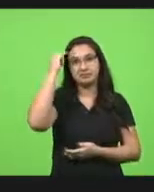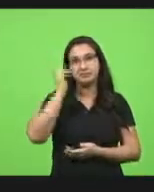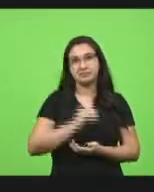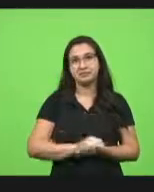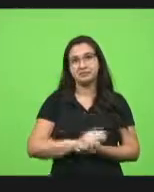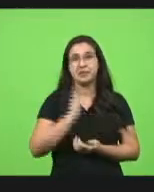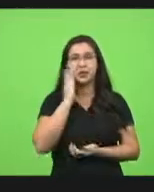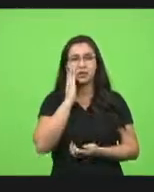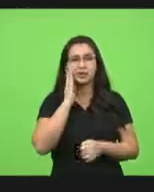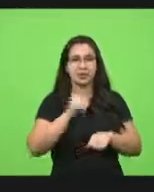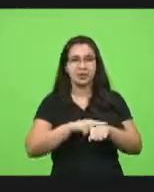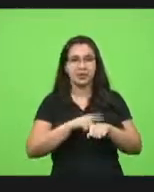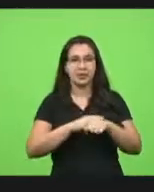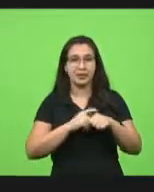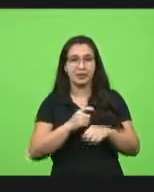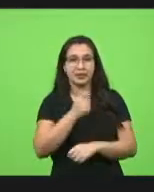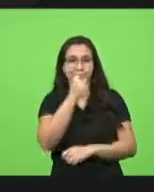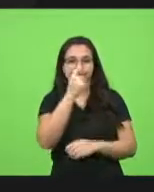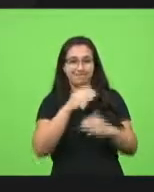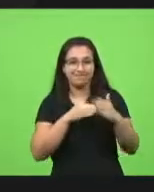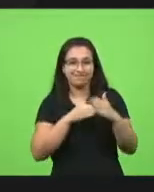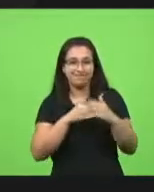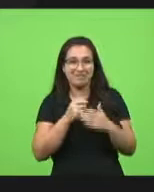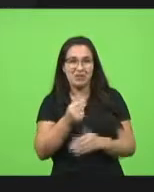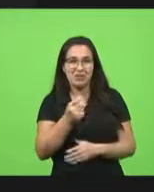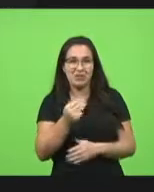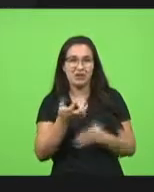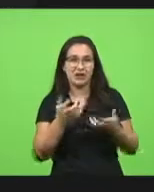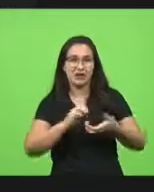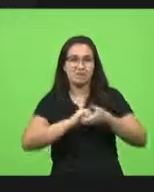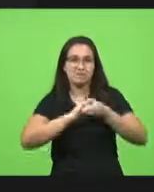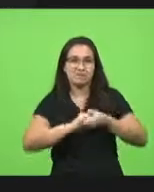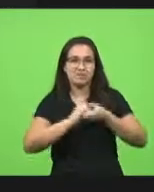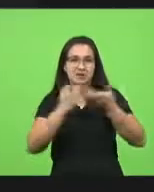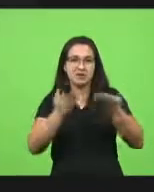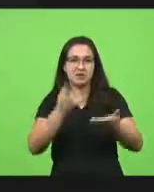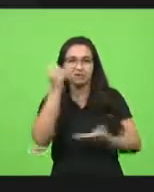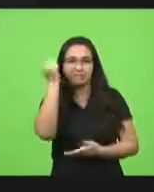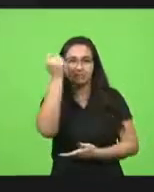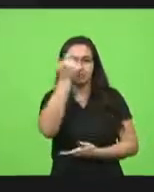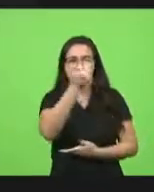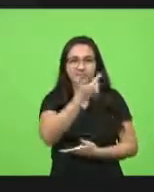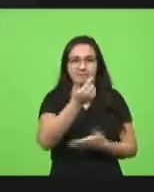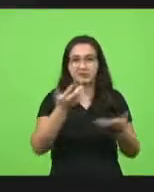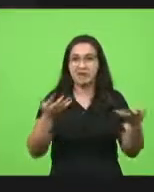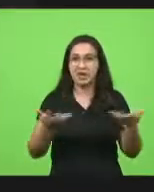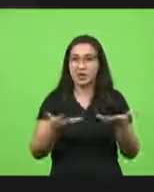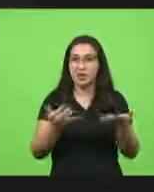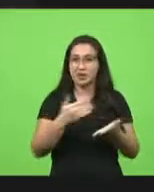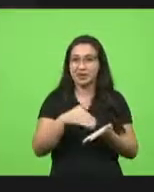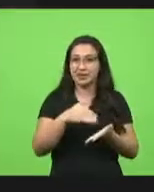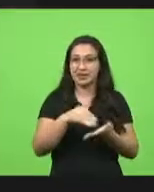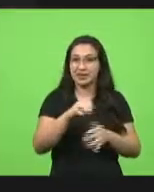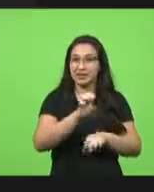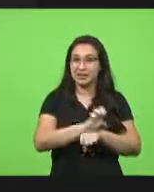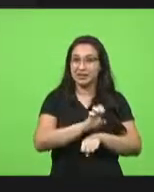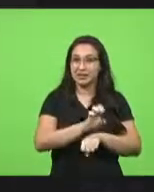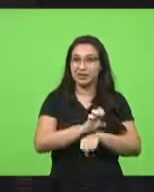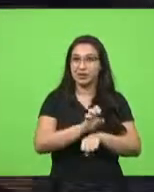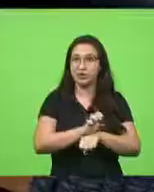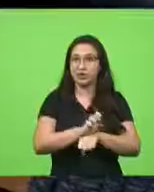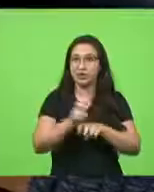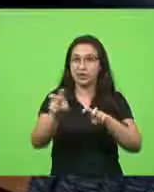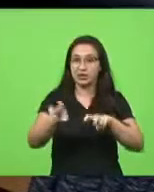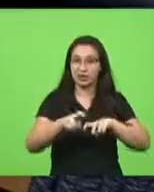aqui aproveitar para cumprimentar o deputado Altair Silva, atualmente na função de secretário de Estado da